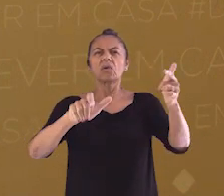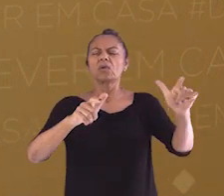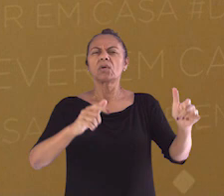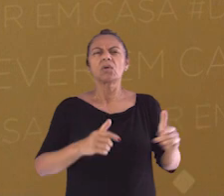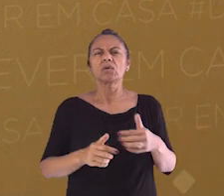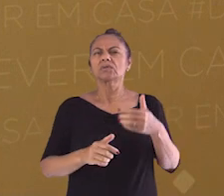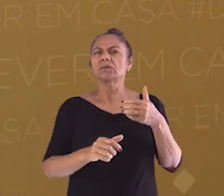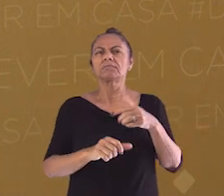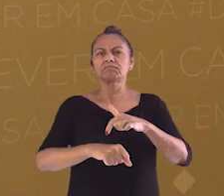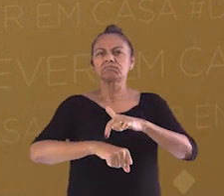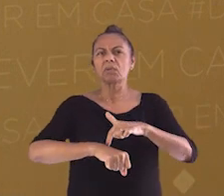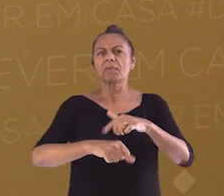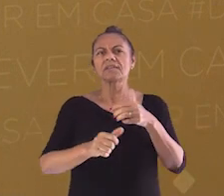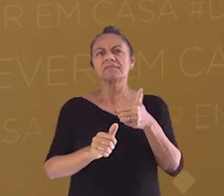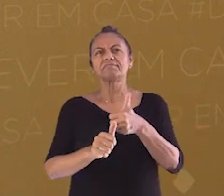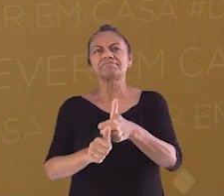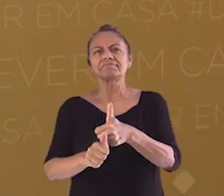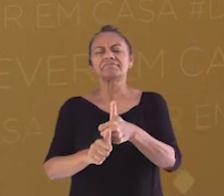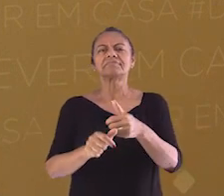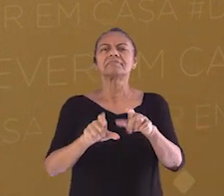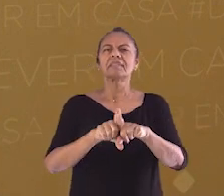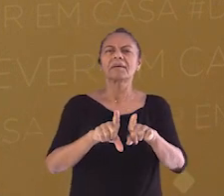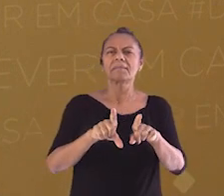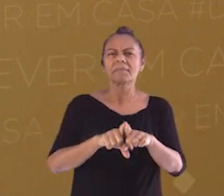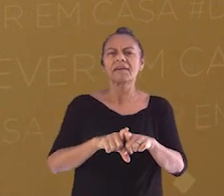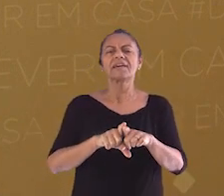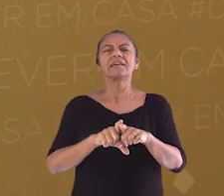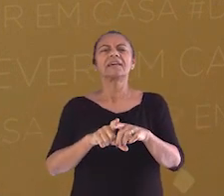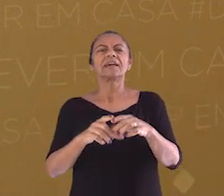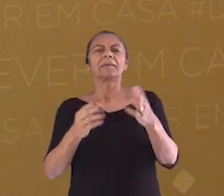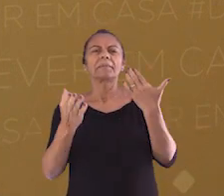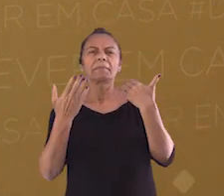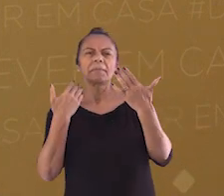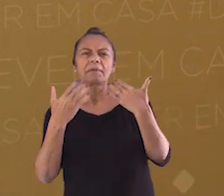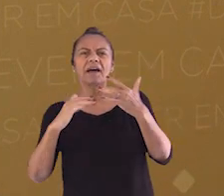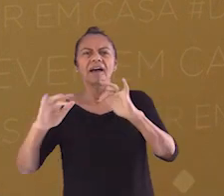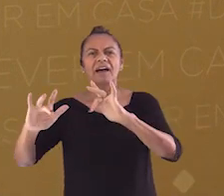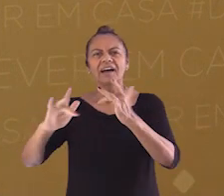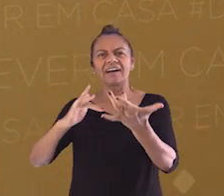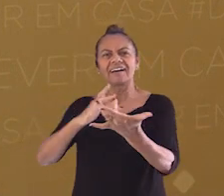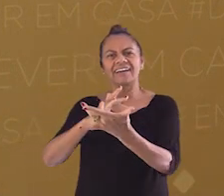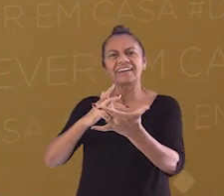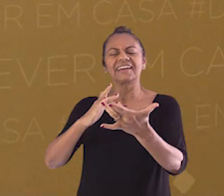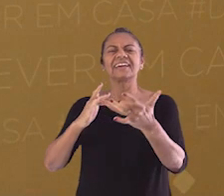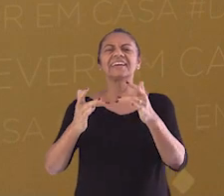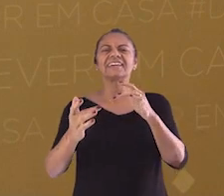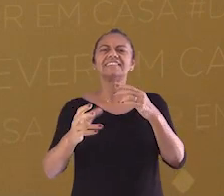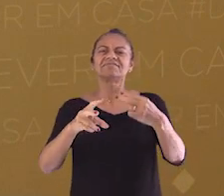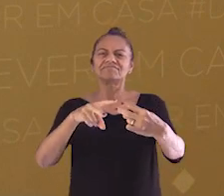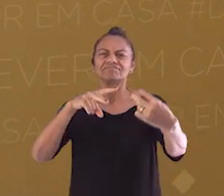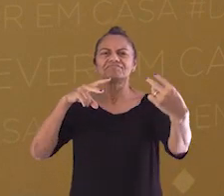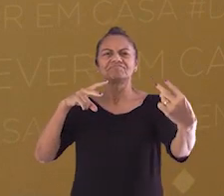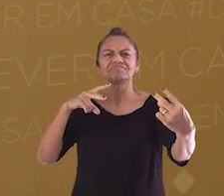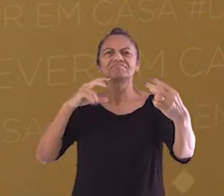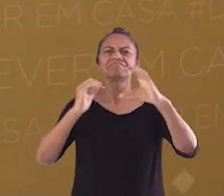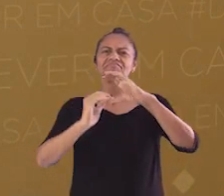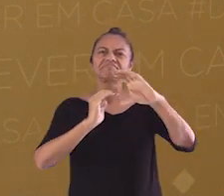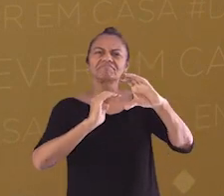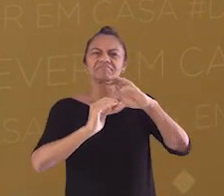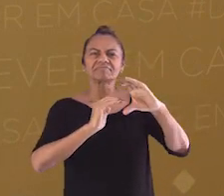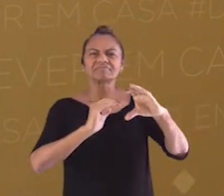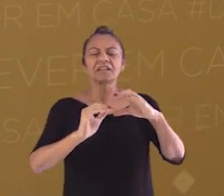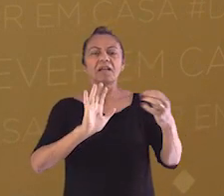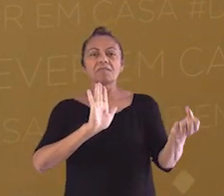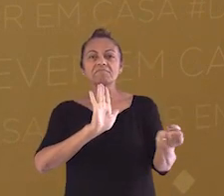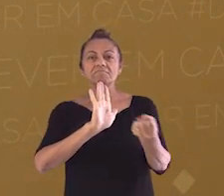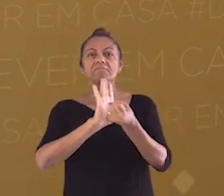quase instantaneamente, o uso de salas de bate-papo, redes sociais, essas coisas todas foram grandes marcas